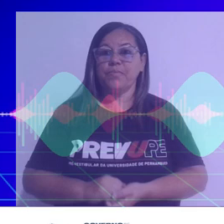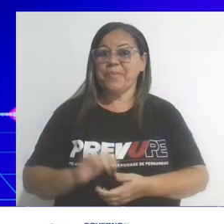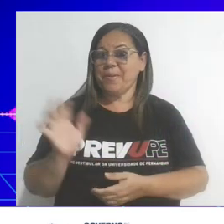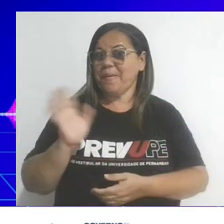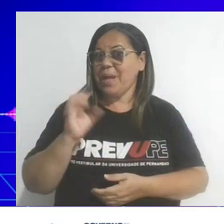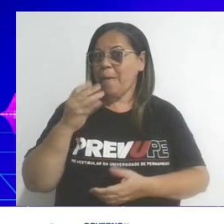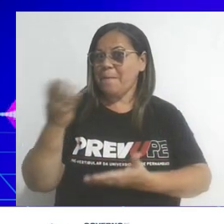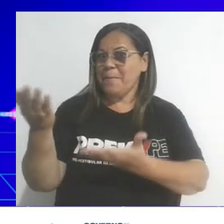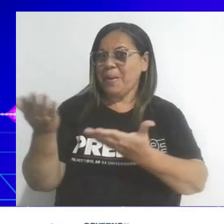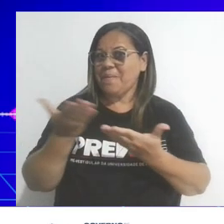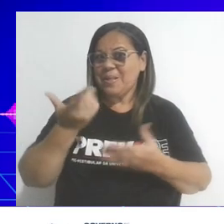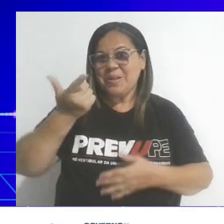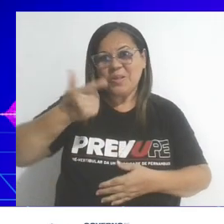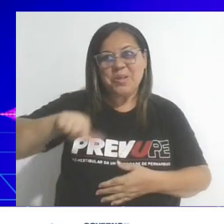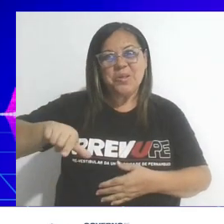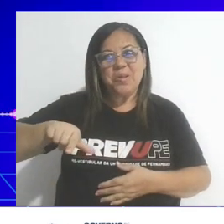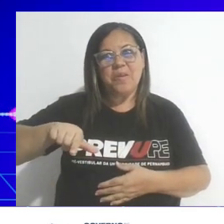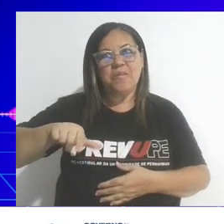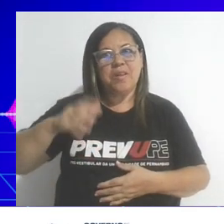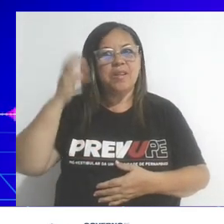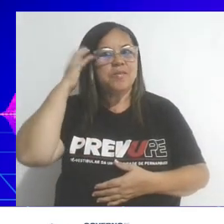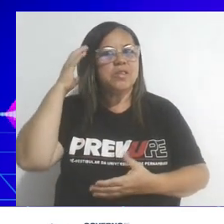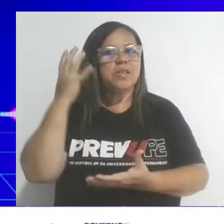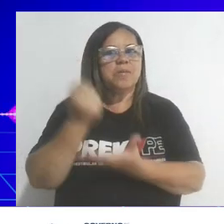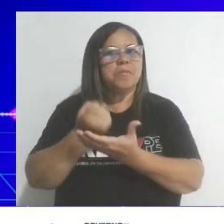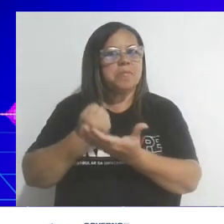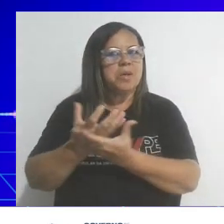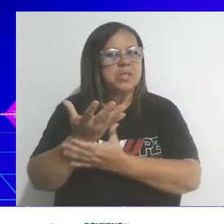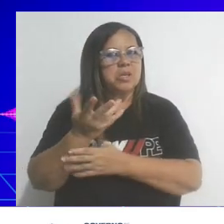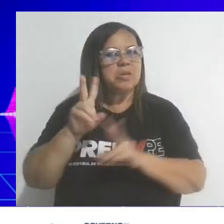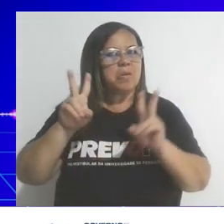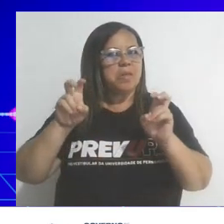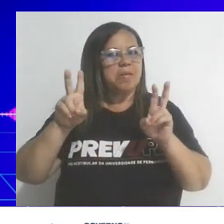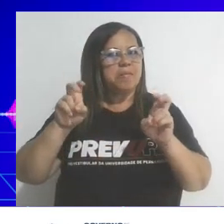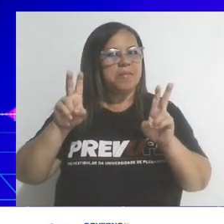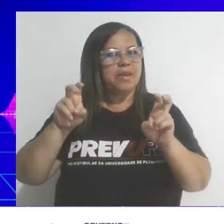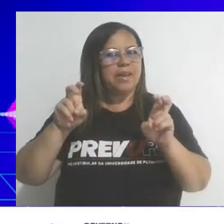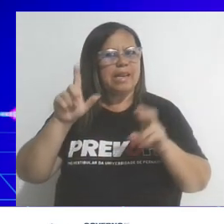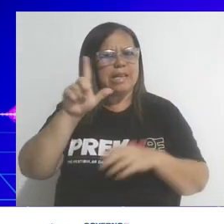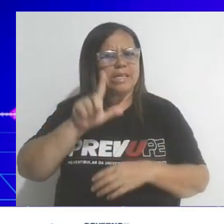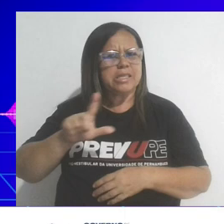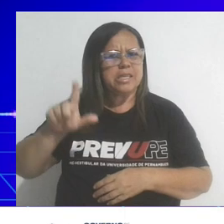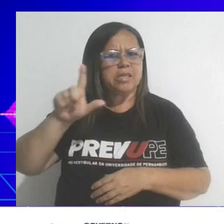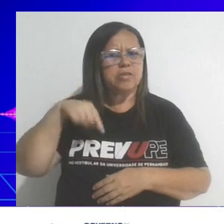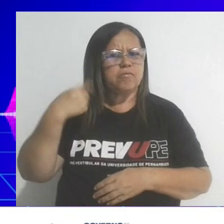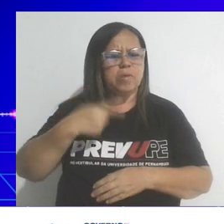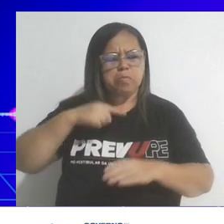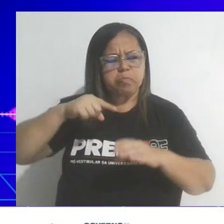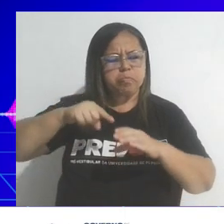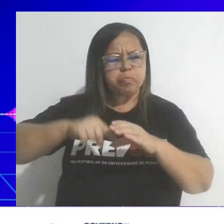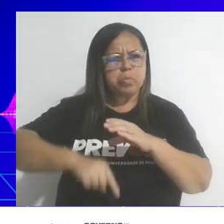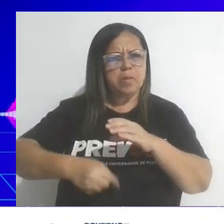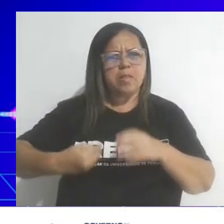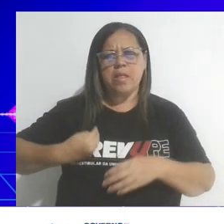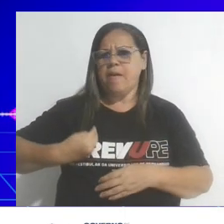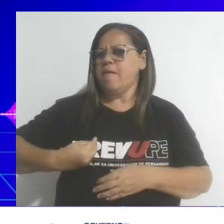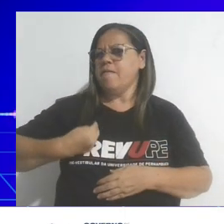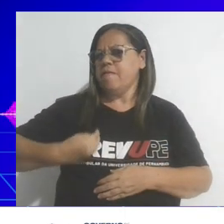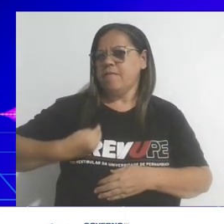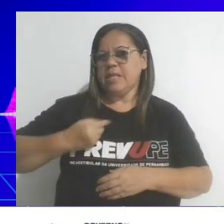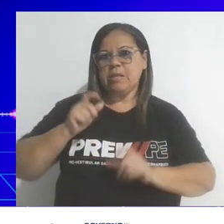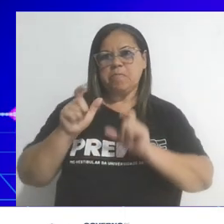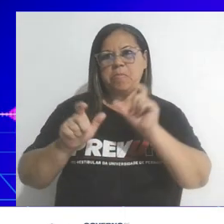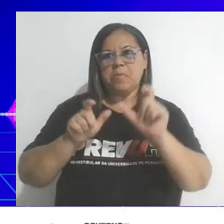E aí pessoal bem-vindos novamente ao nosso podcast hoje o tema é Literatura e vamos mergulhar na vida e obra do mestre das